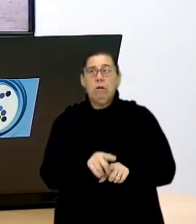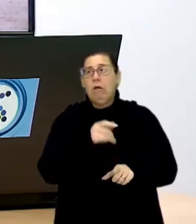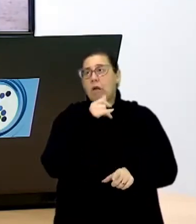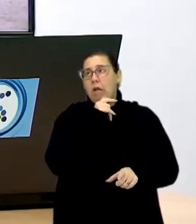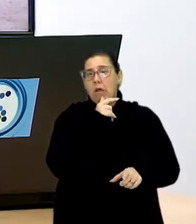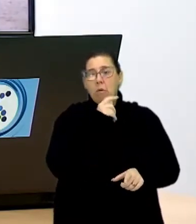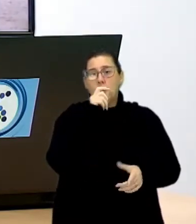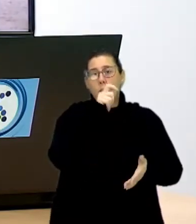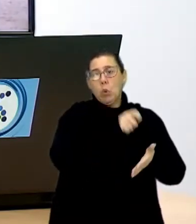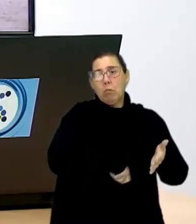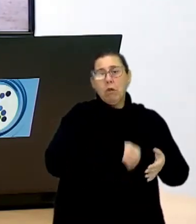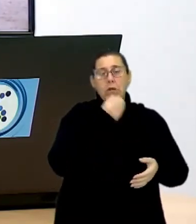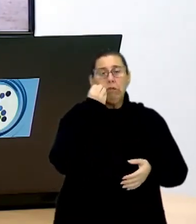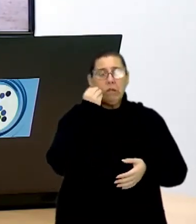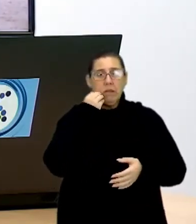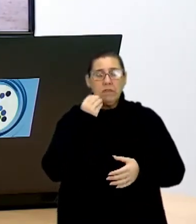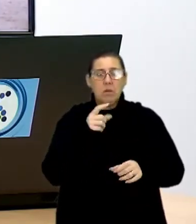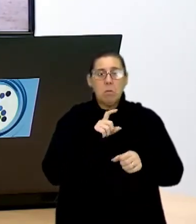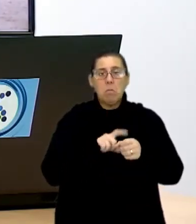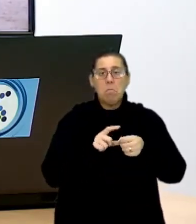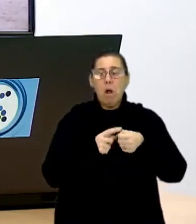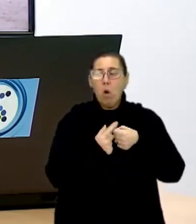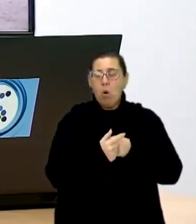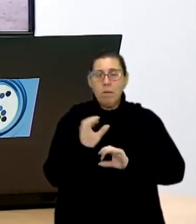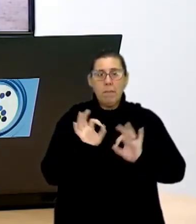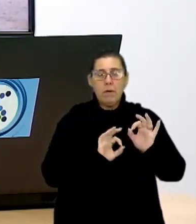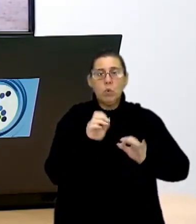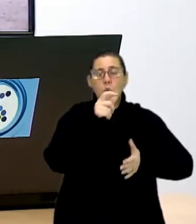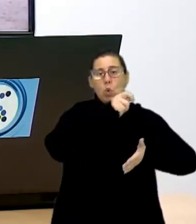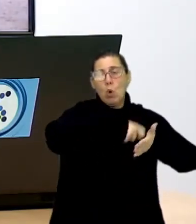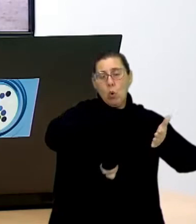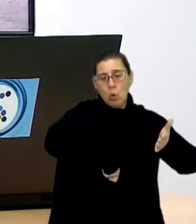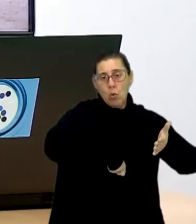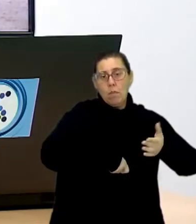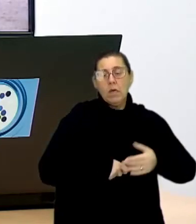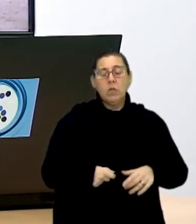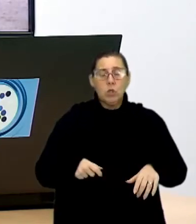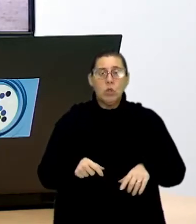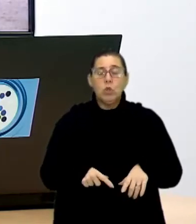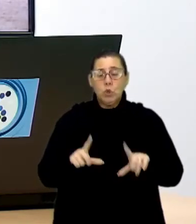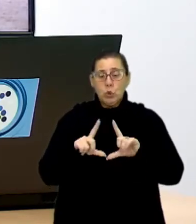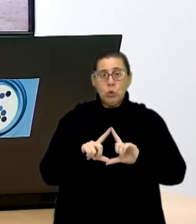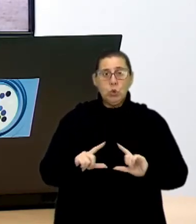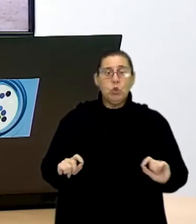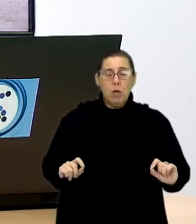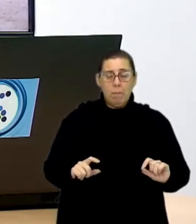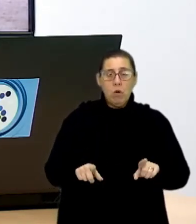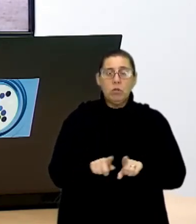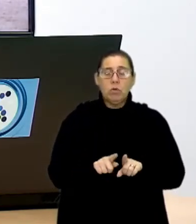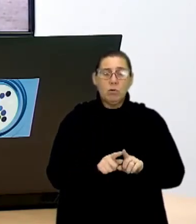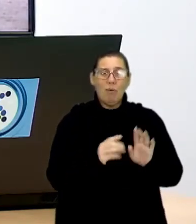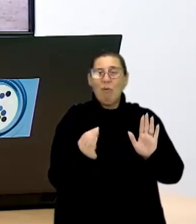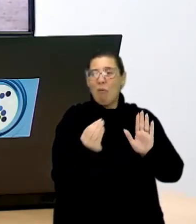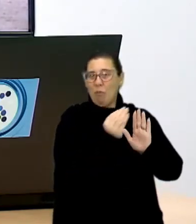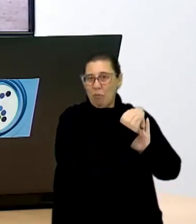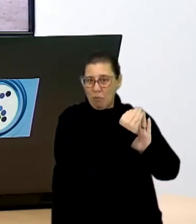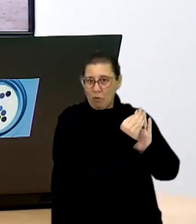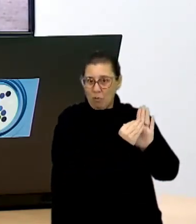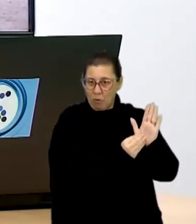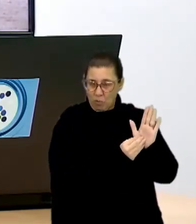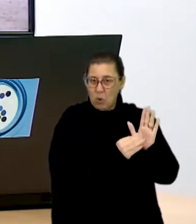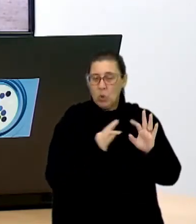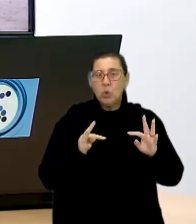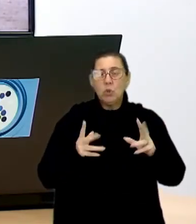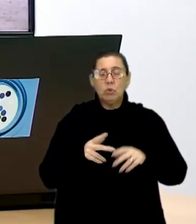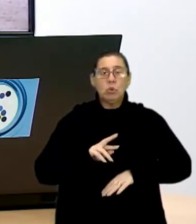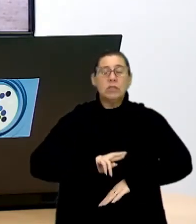uma tentativa de fazer uma ONU, e eles criaram um documento e o Japão tentou colocar uma cláusula lá de considerar todas